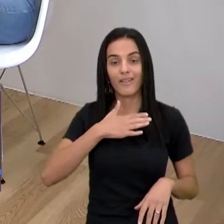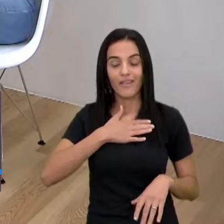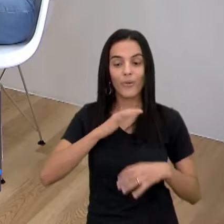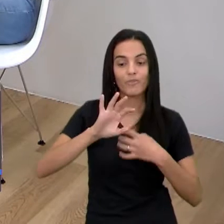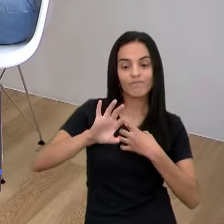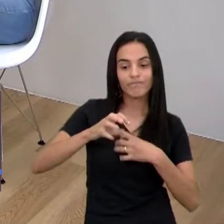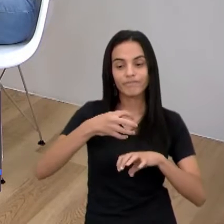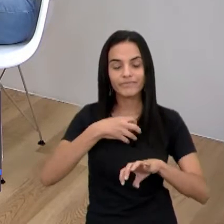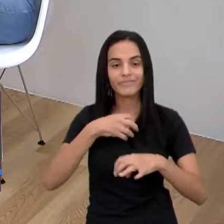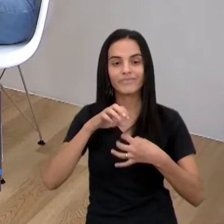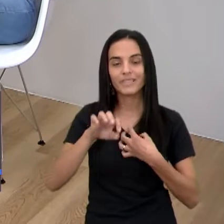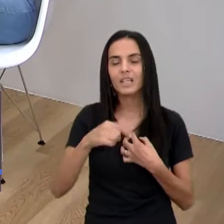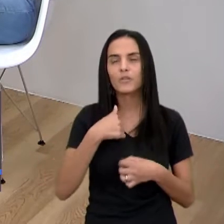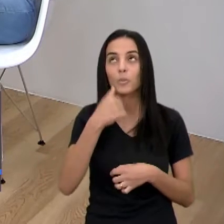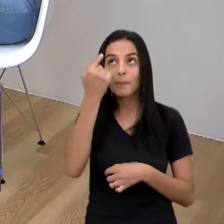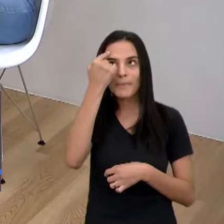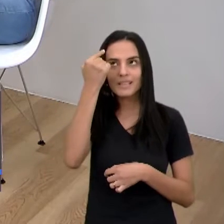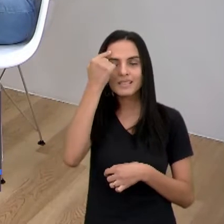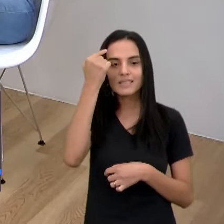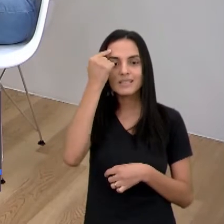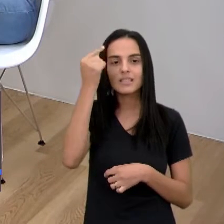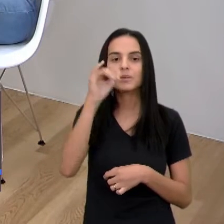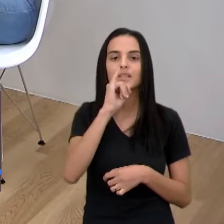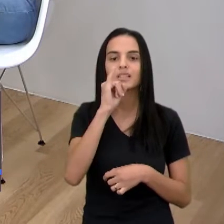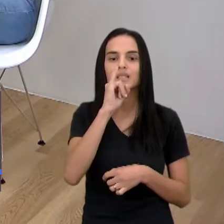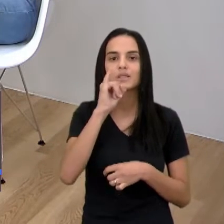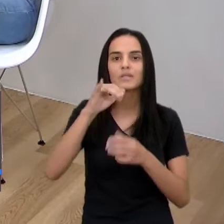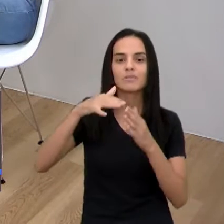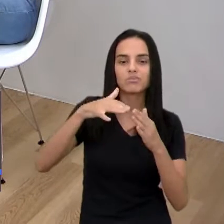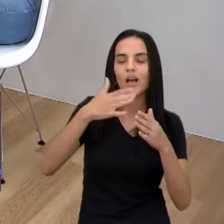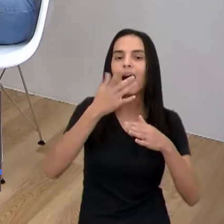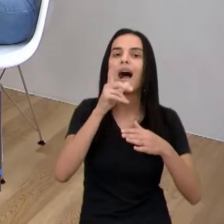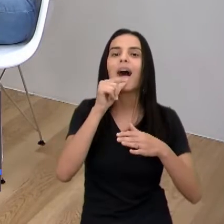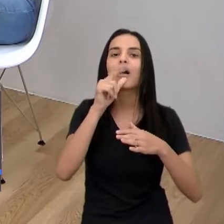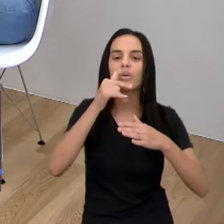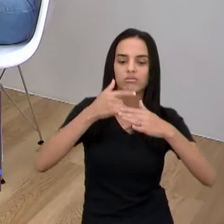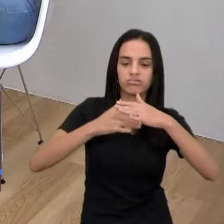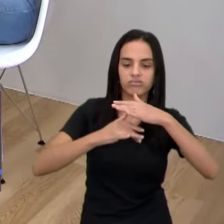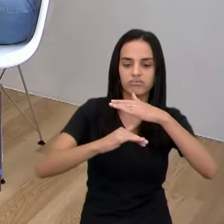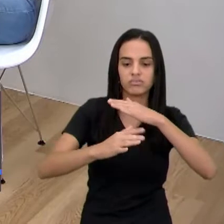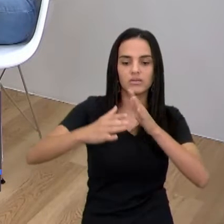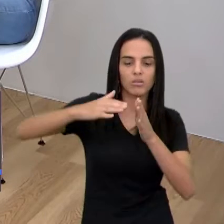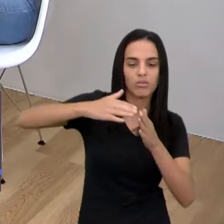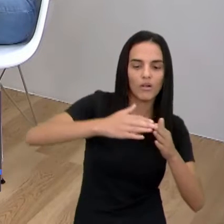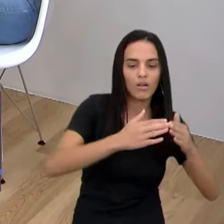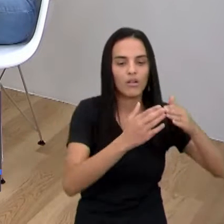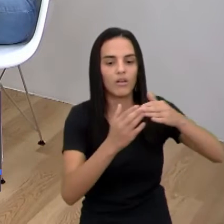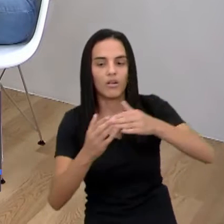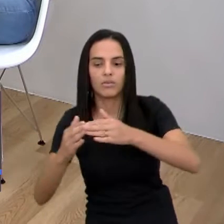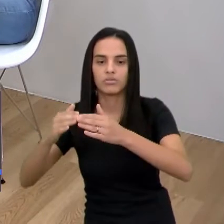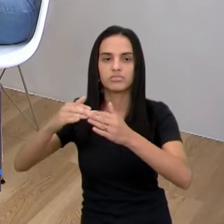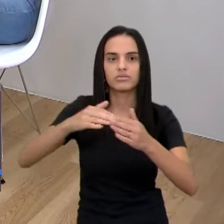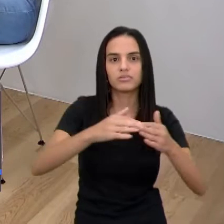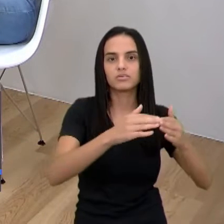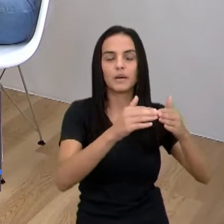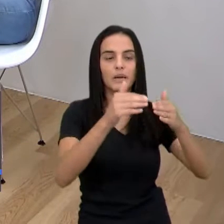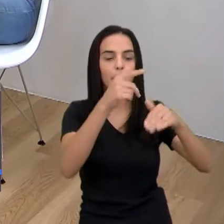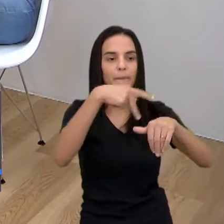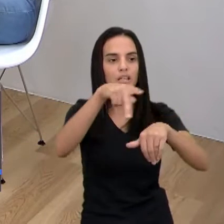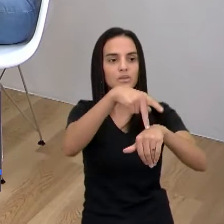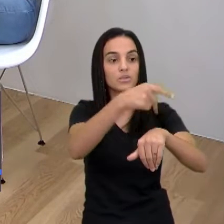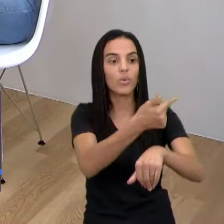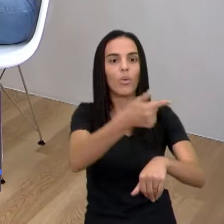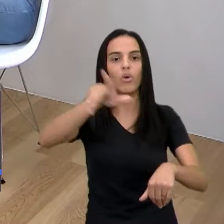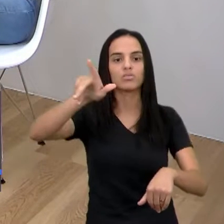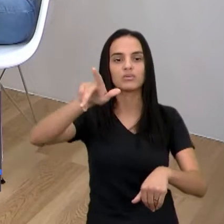no lugar deles, eu fico imaginando você cruzando um oceano, cruzando um continente e de repente